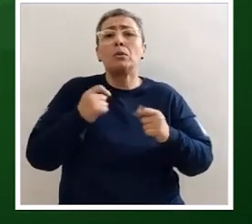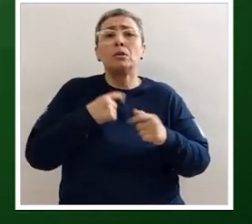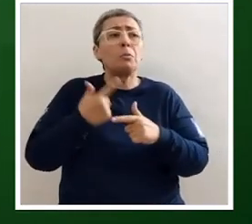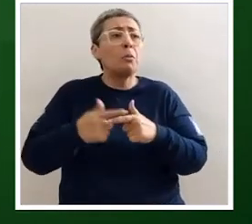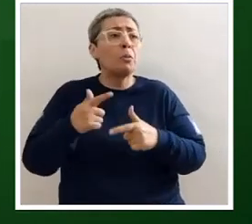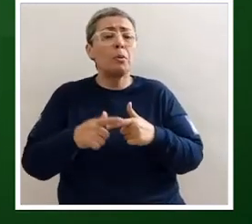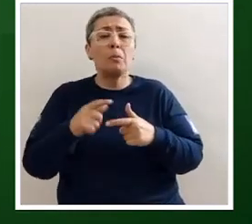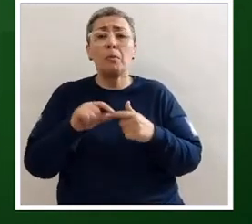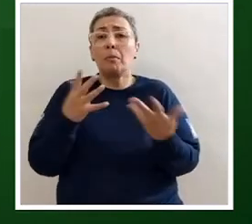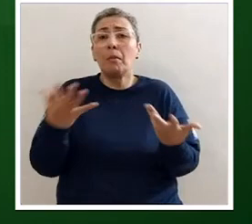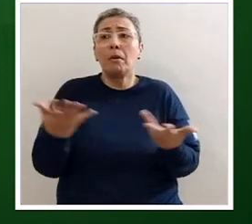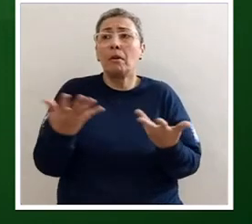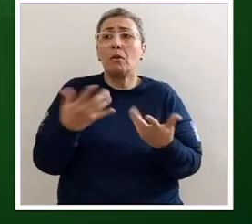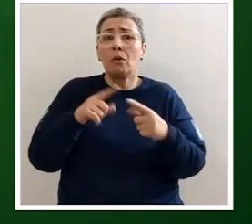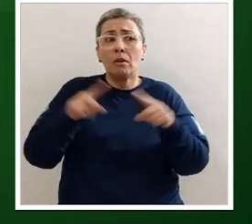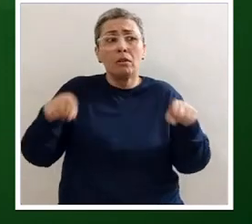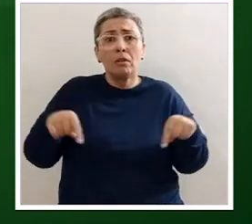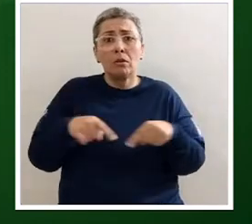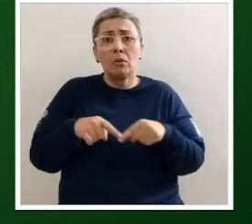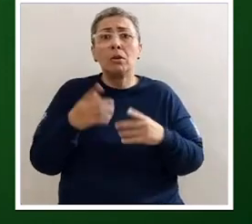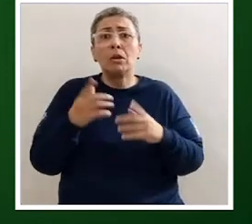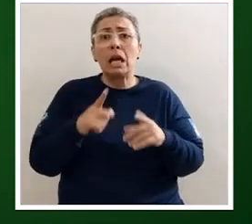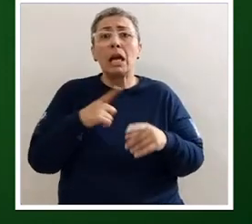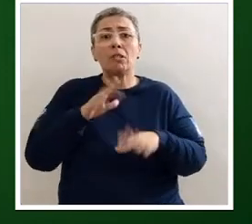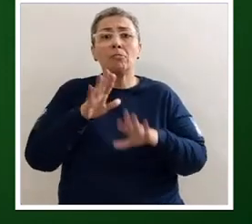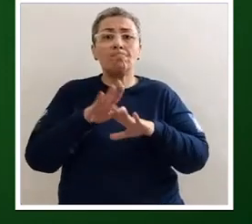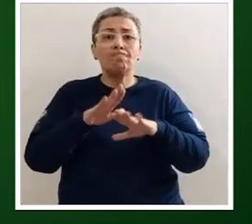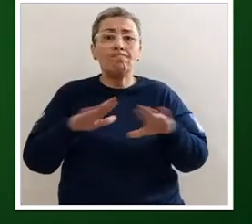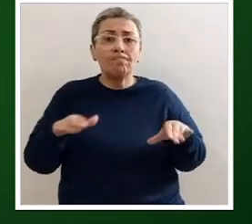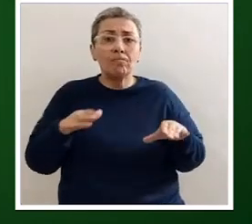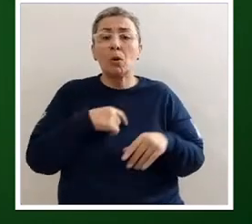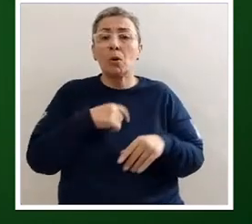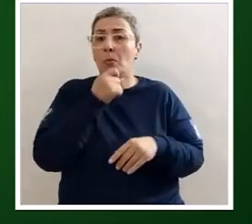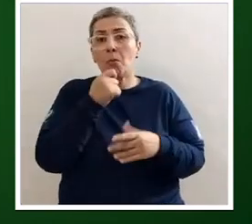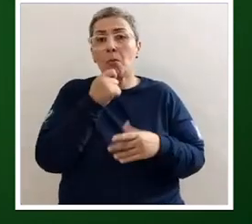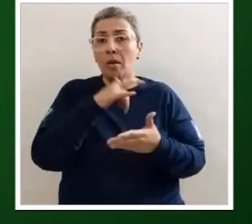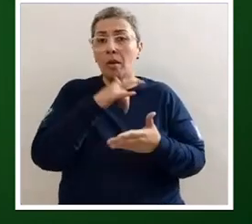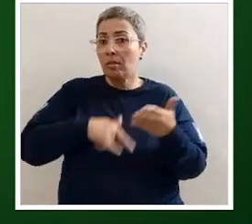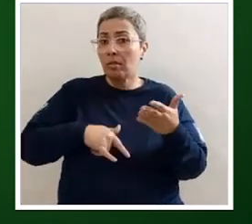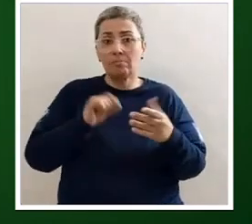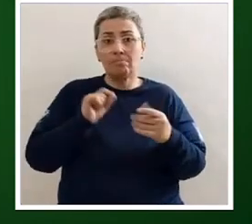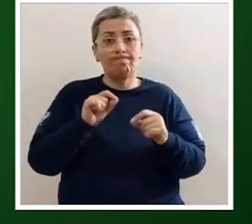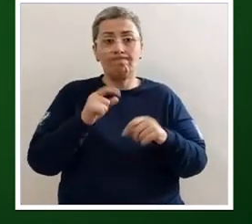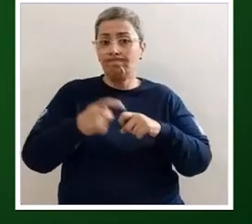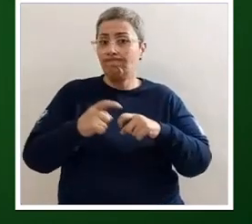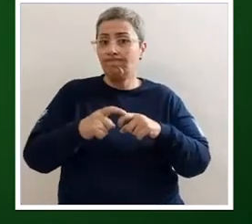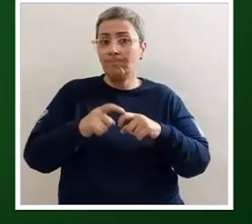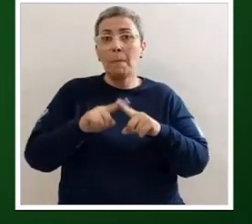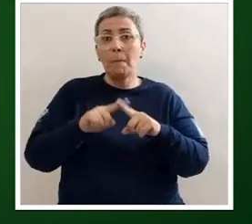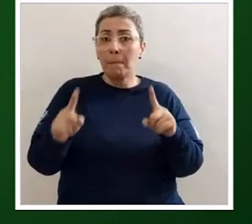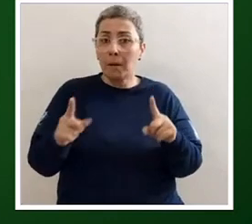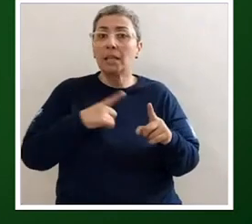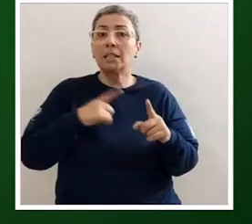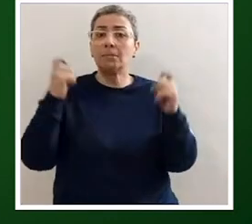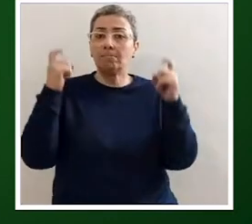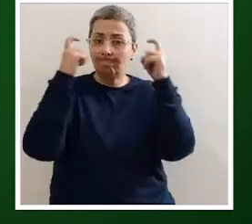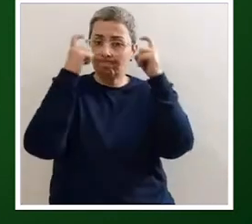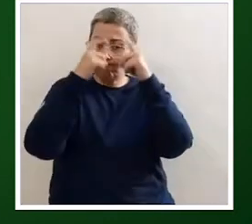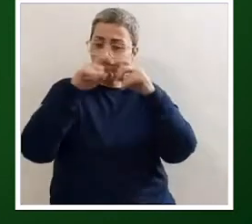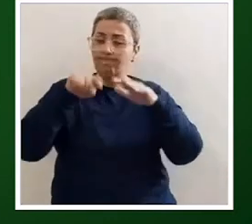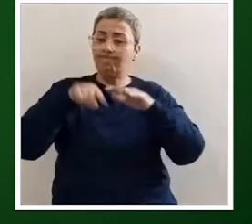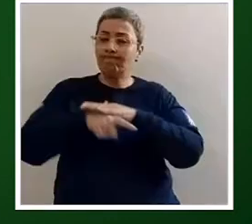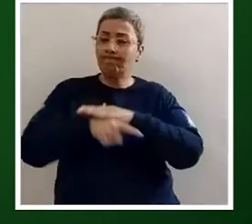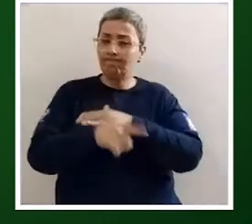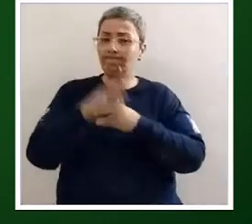um problema para eles agora na sala de aula eram as crianças que não estavam laudadas mas que tinham grandes dificuldades